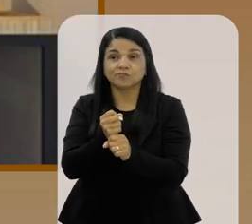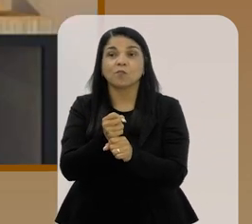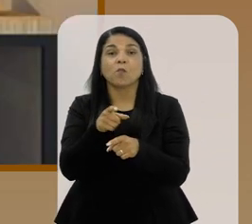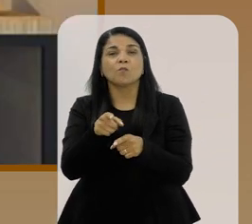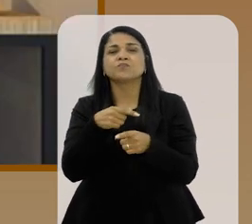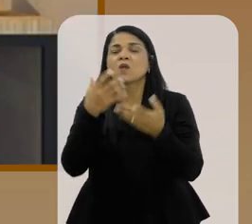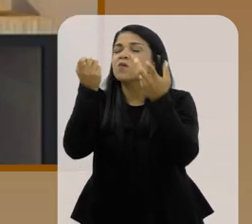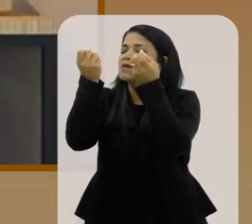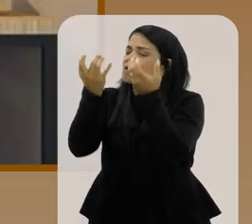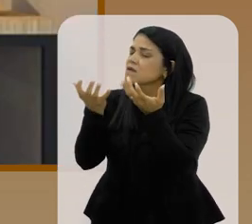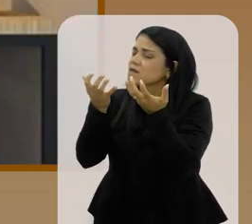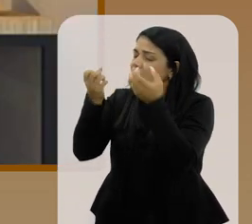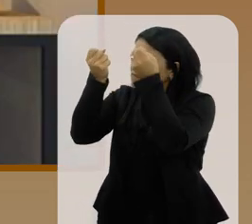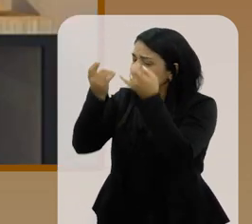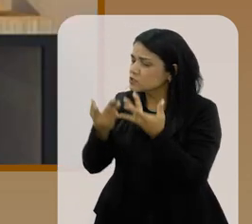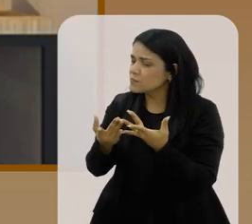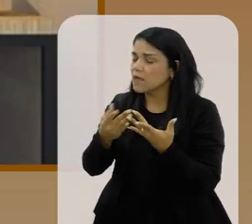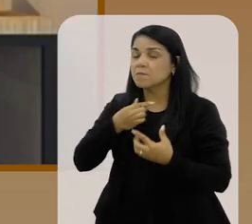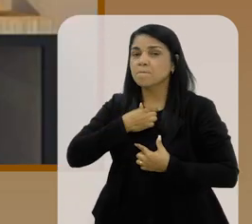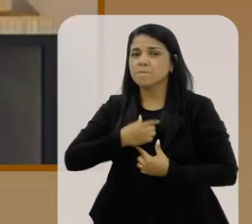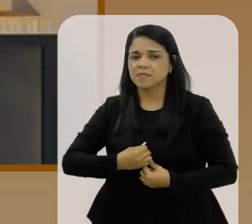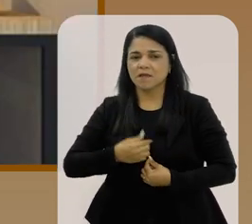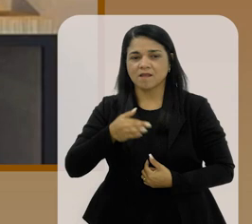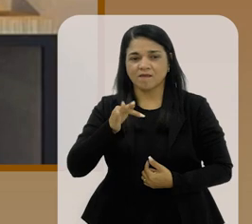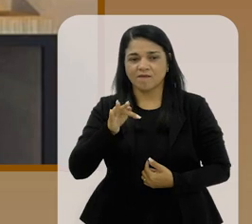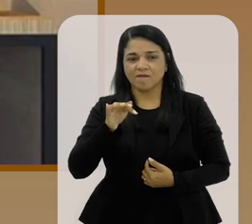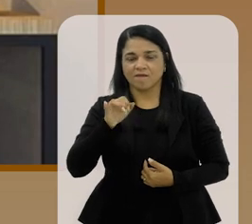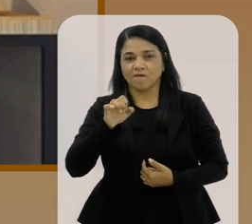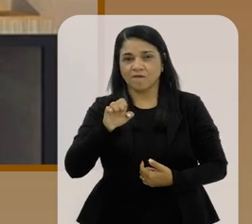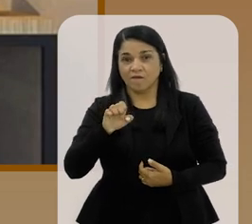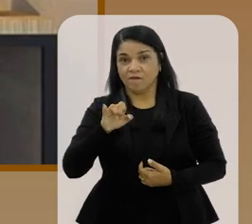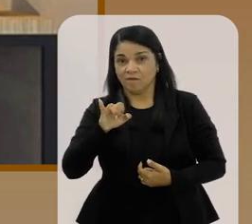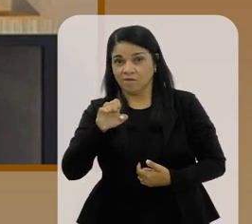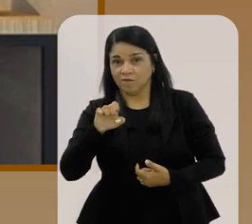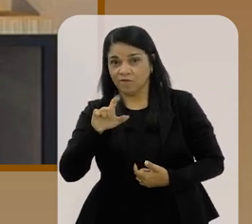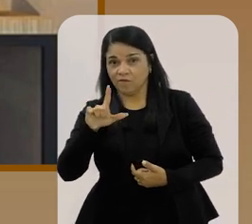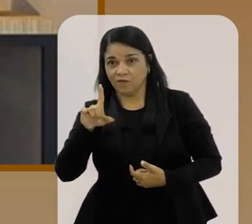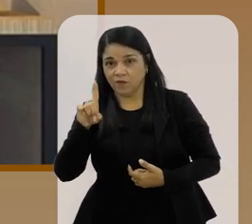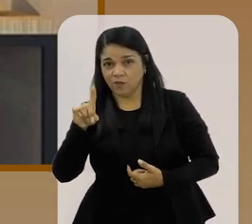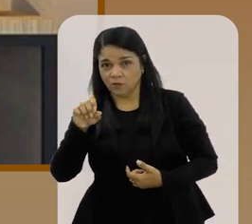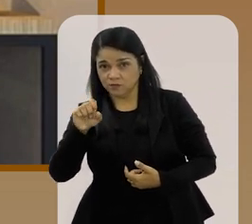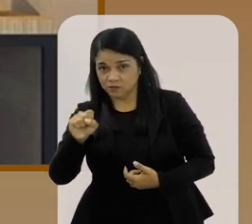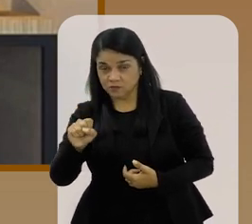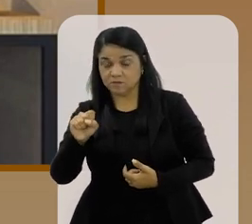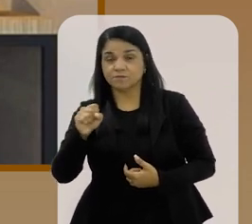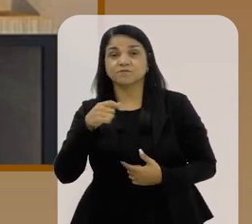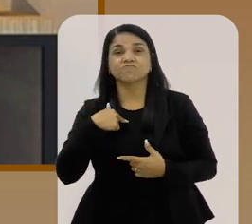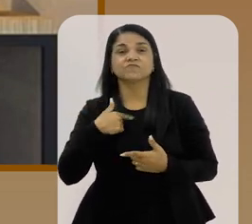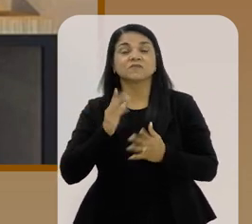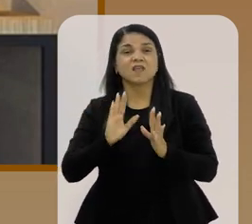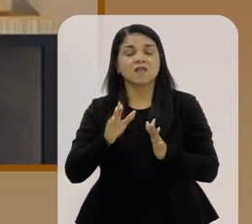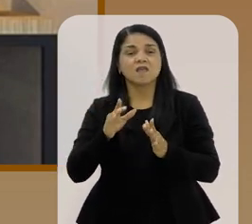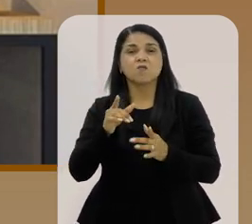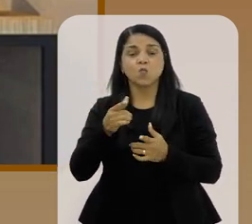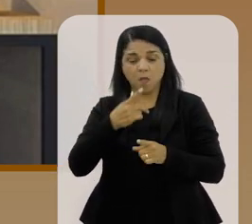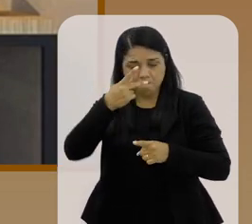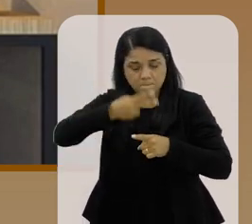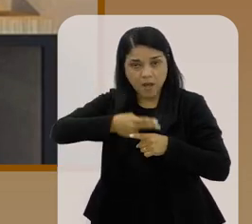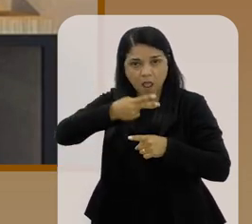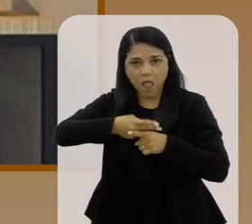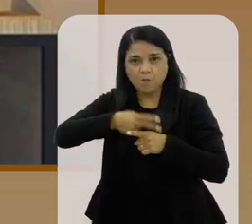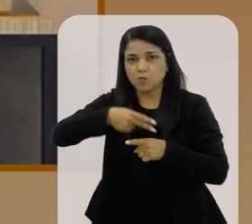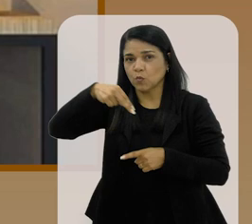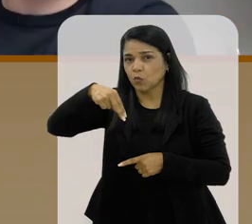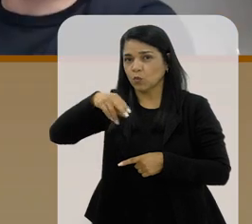que a gente falasse um pouquinho sobre a medalha Fields, como eu comentei aqui na abertura do programa. A medalha Fields é